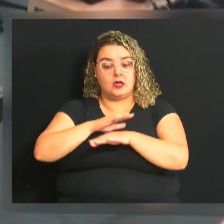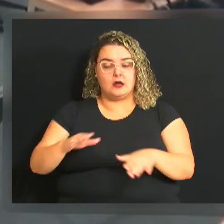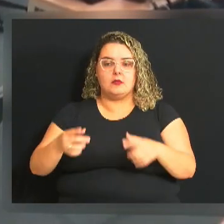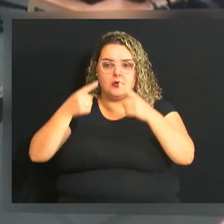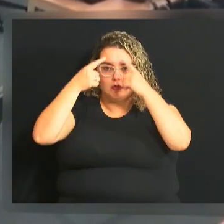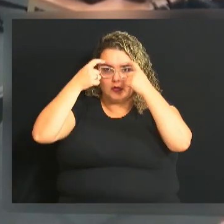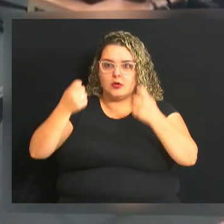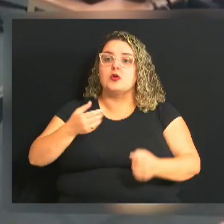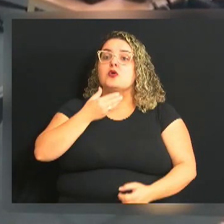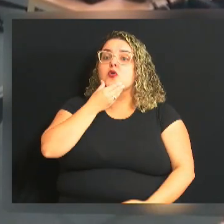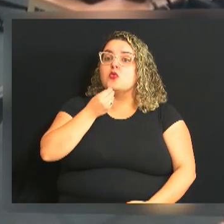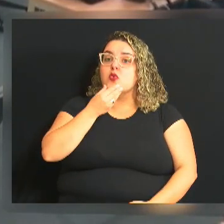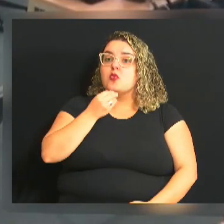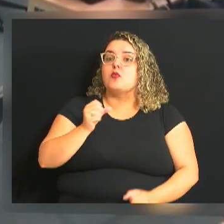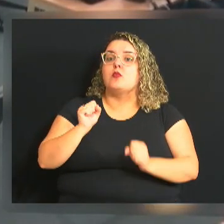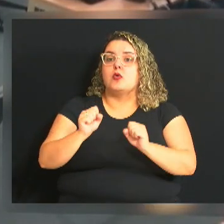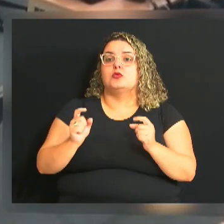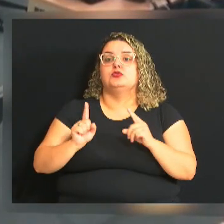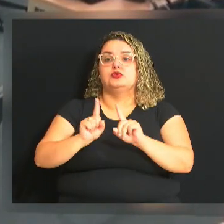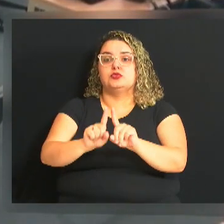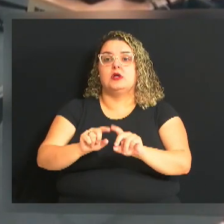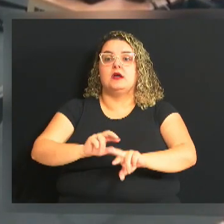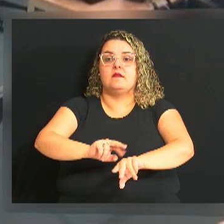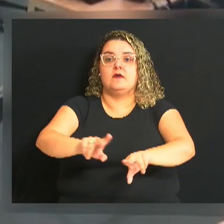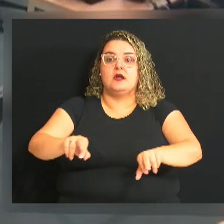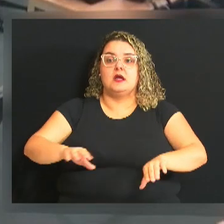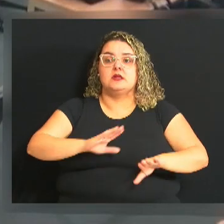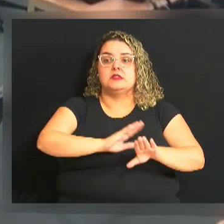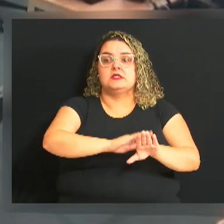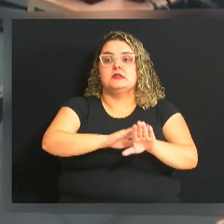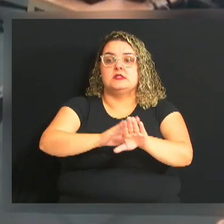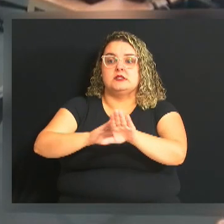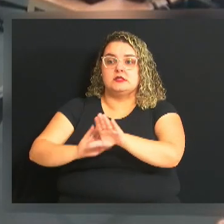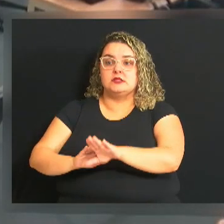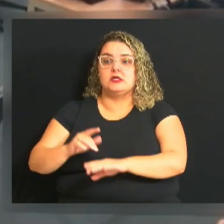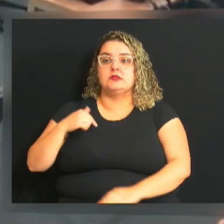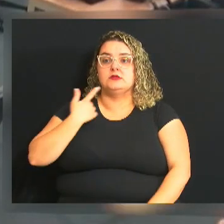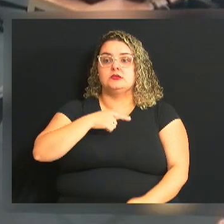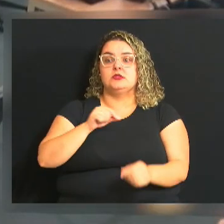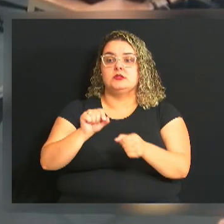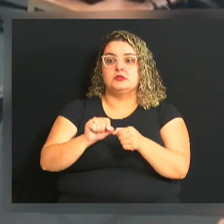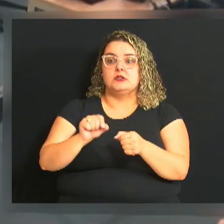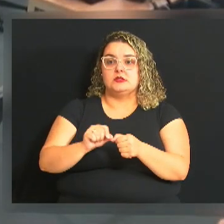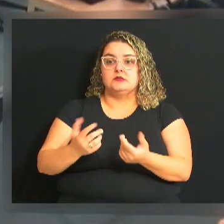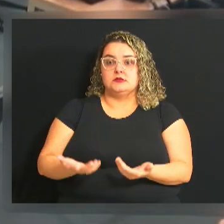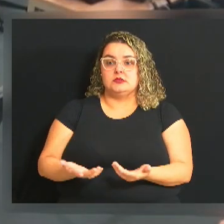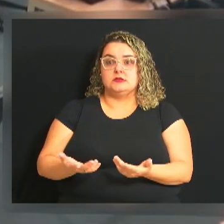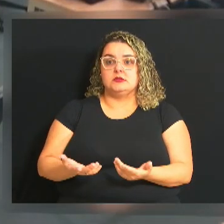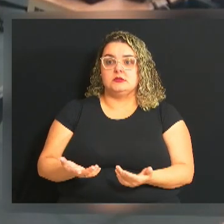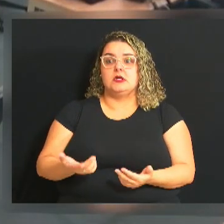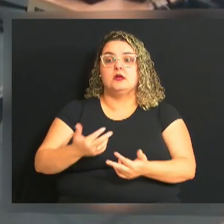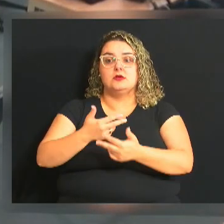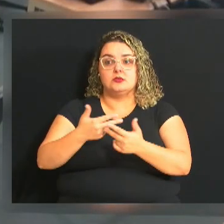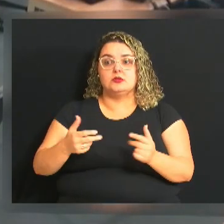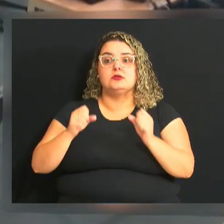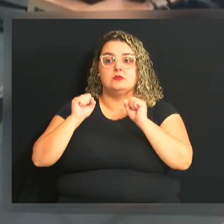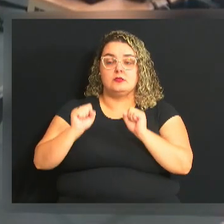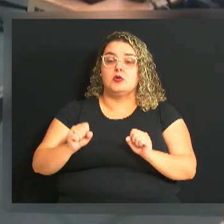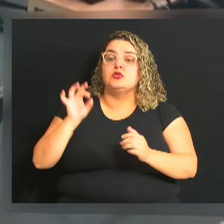pode, aliado a todas as ações que nós fazemos, é algo que pode, de